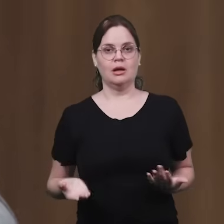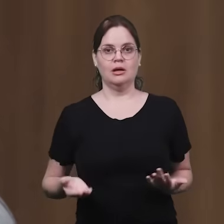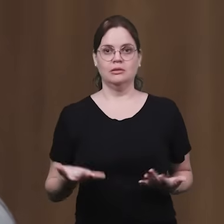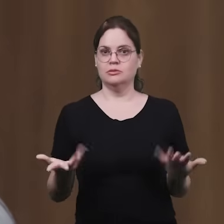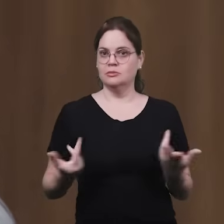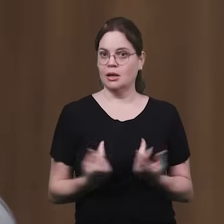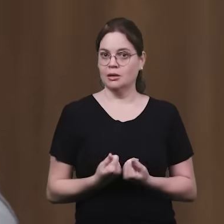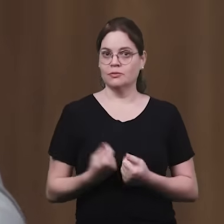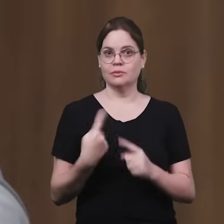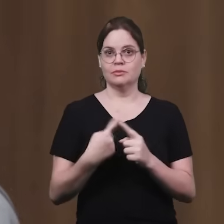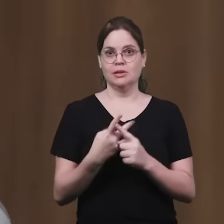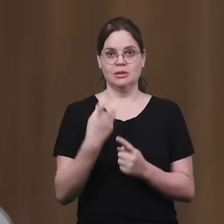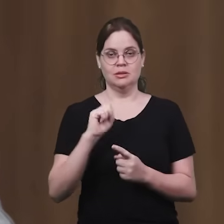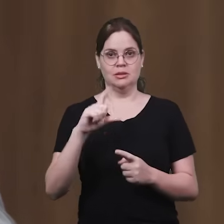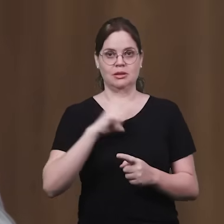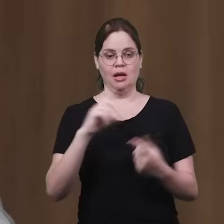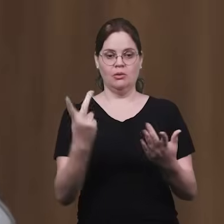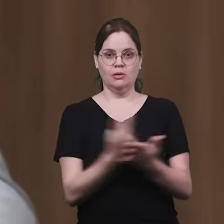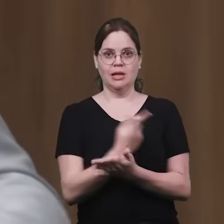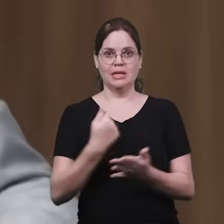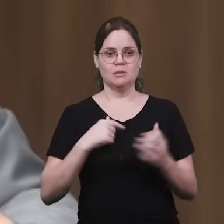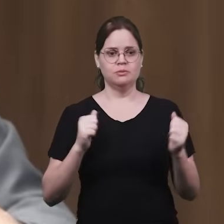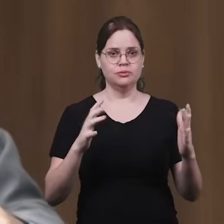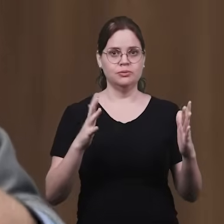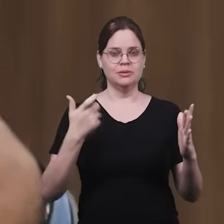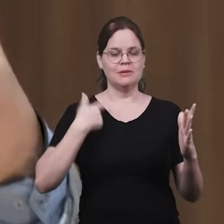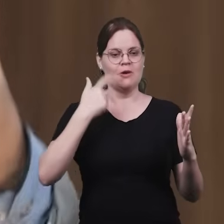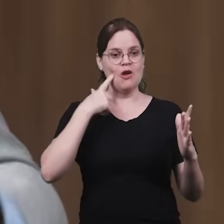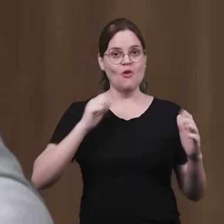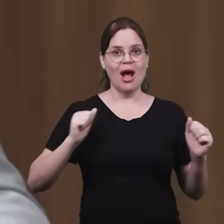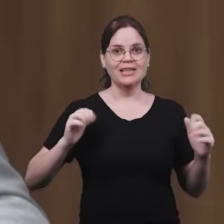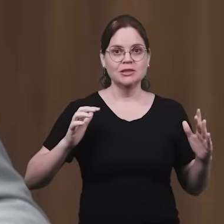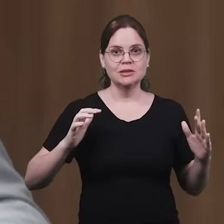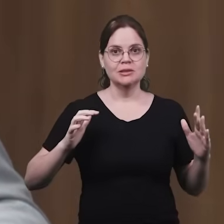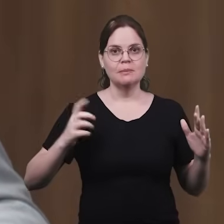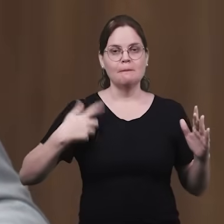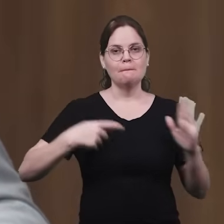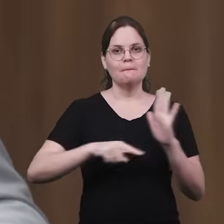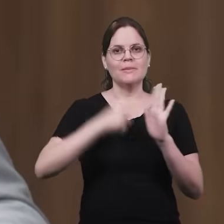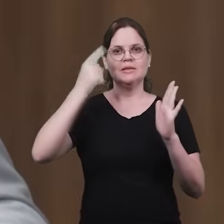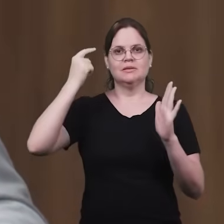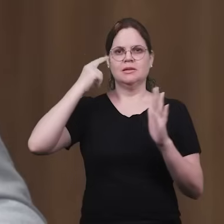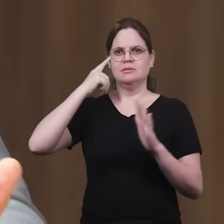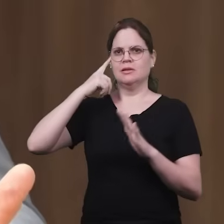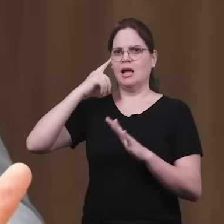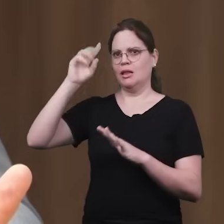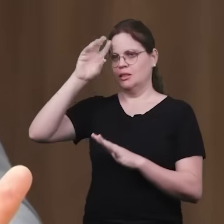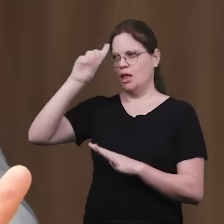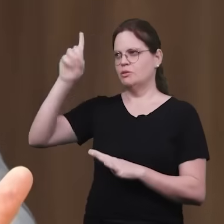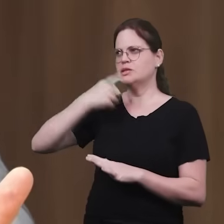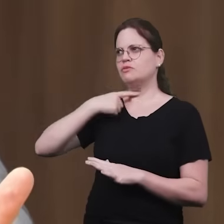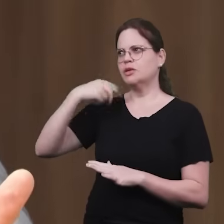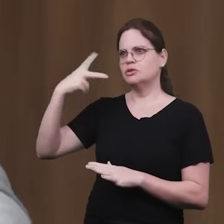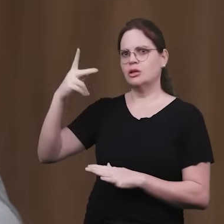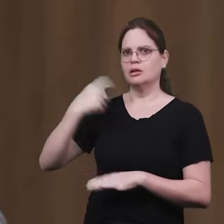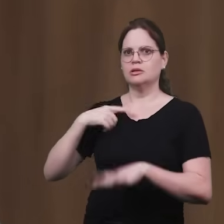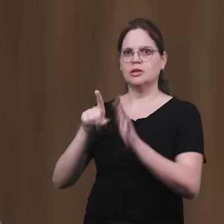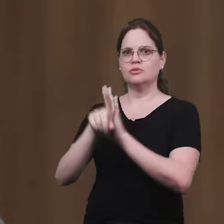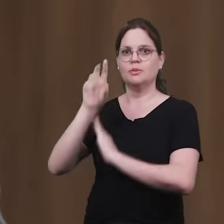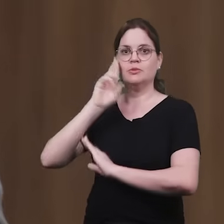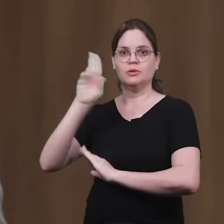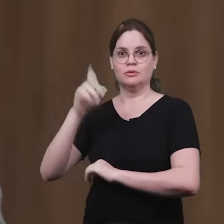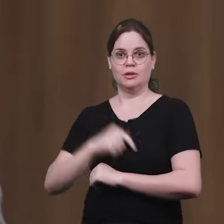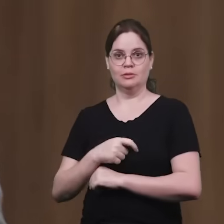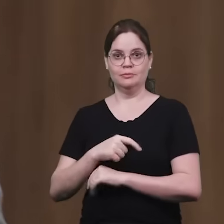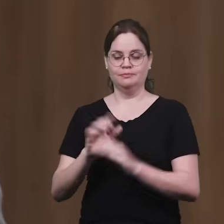coisa maravilhosa. Diante de uma determinada situação onde nós somos levados a reagir, primeira coisa, é a vontade de Deus. Nós temos a